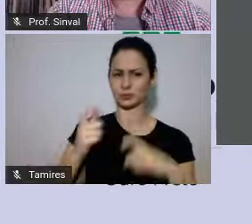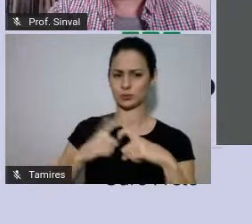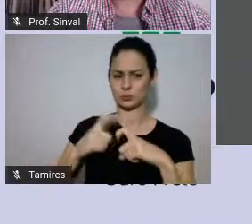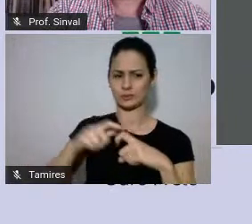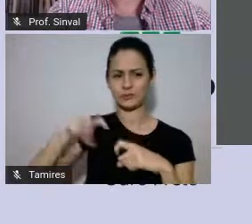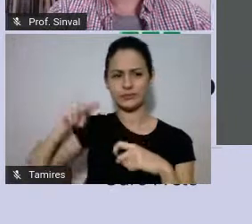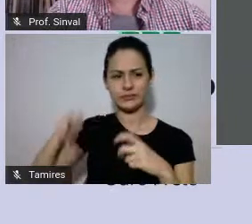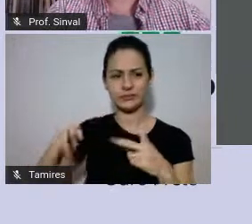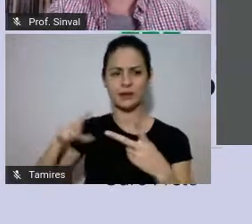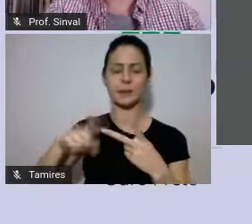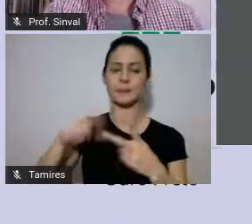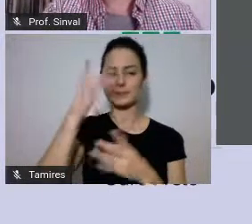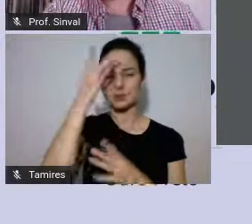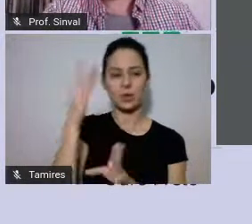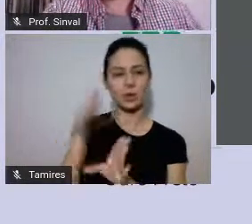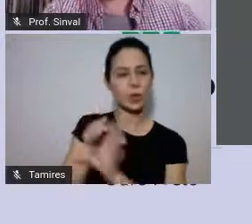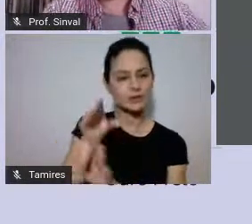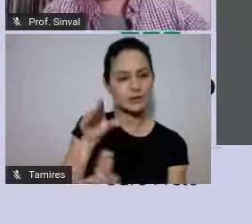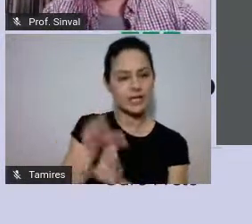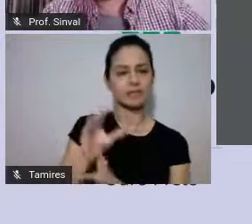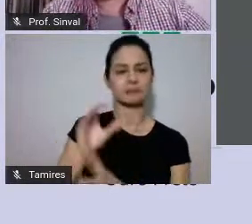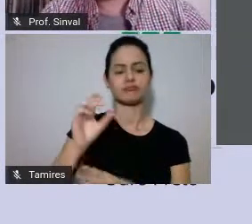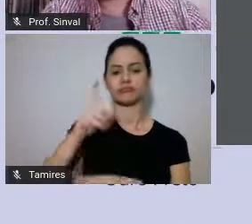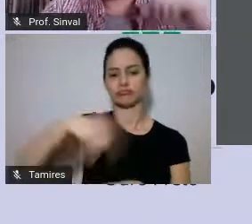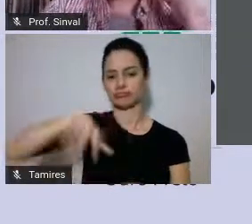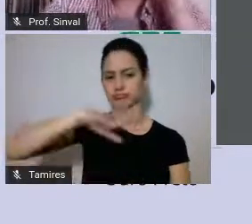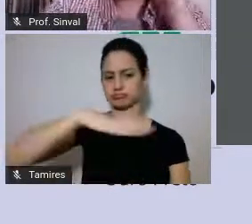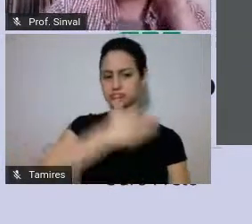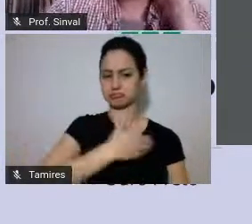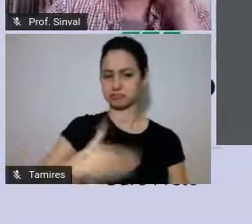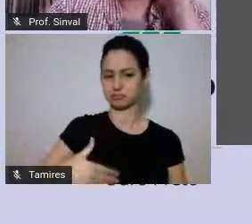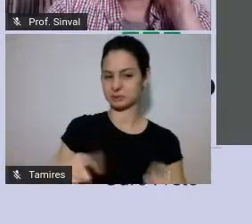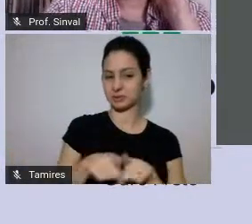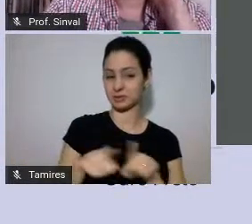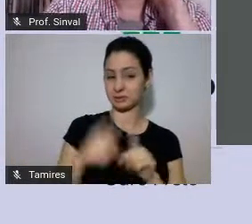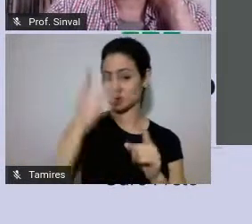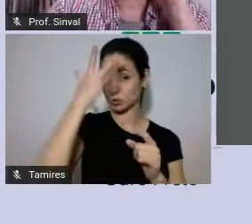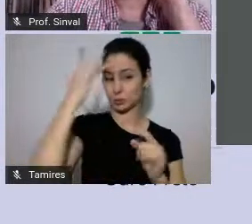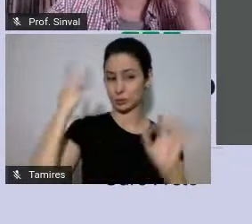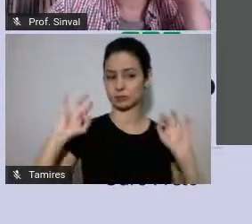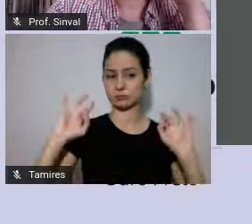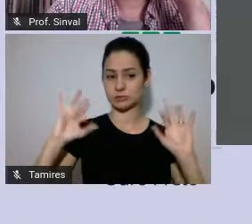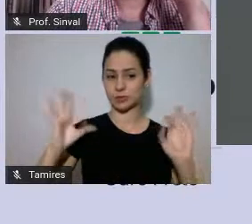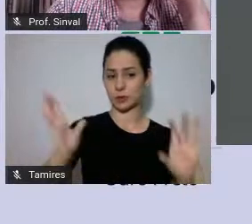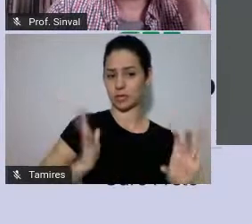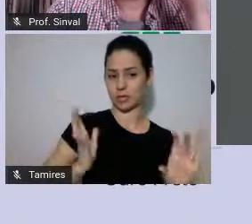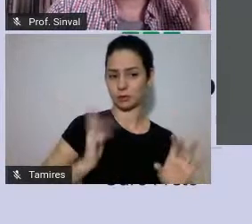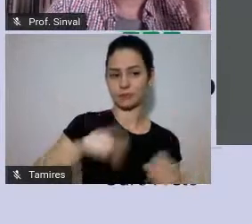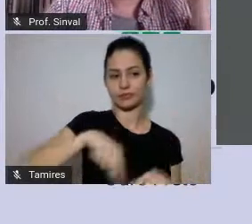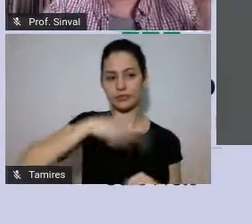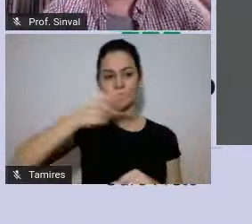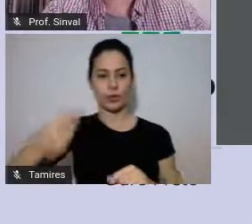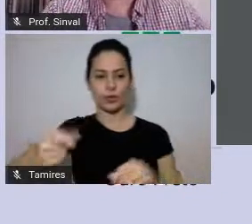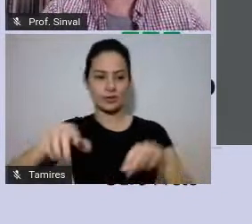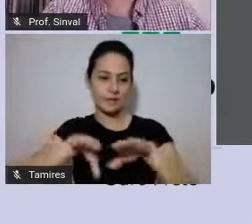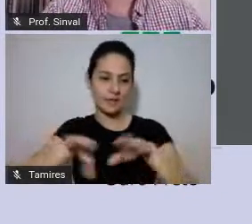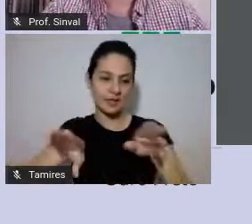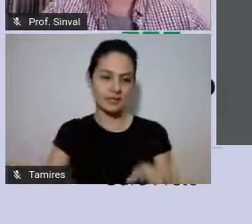os conselheiros de estado e outros nobres. Na segunda mesa vinham